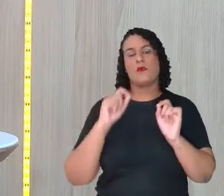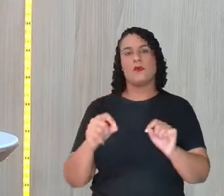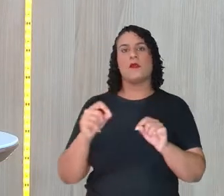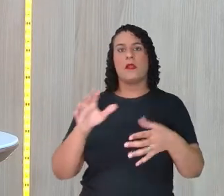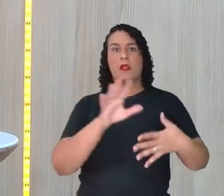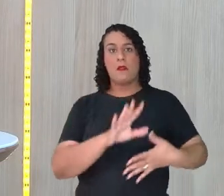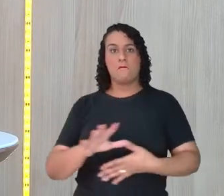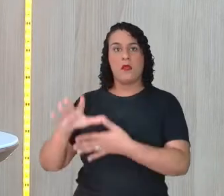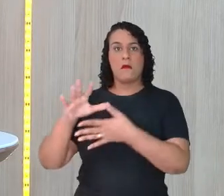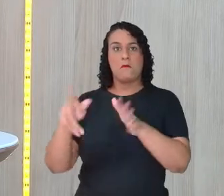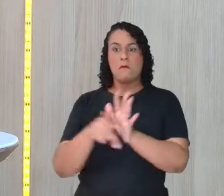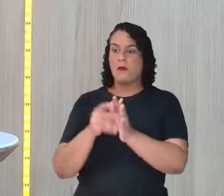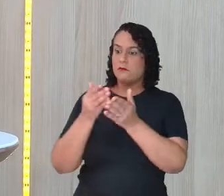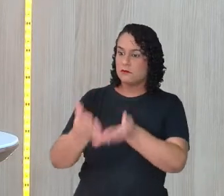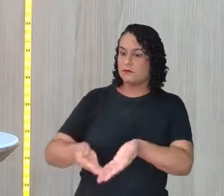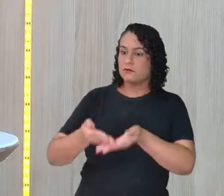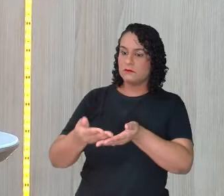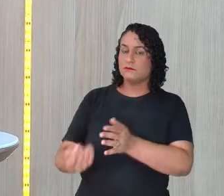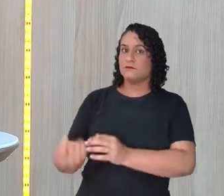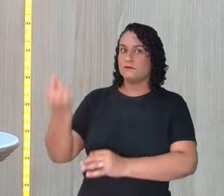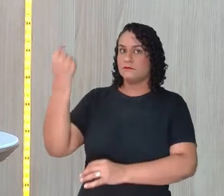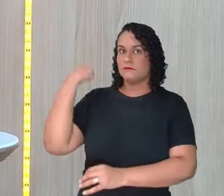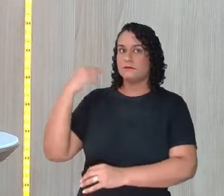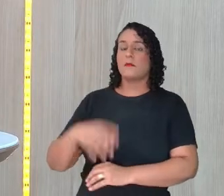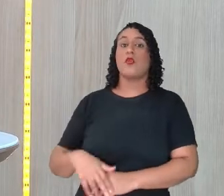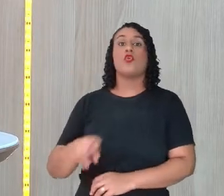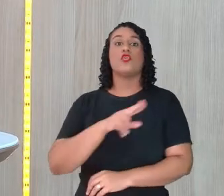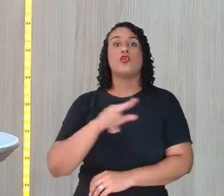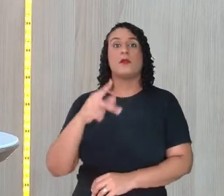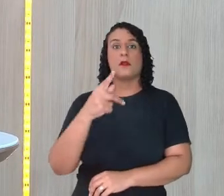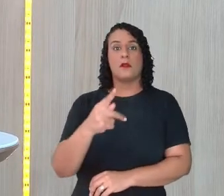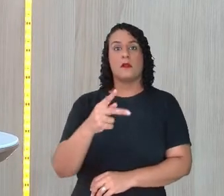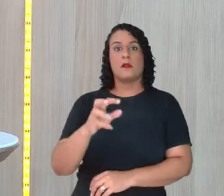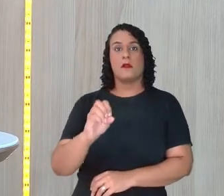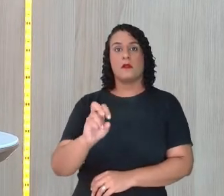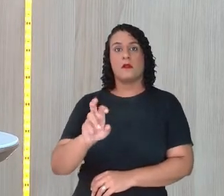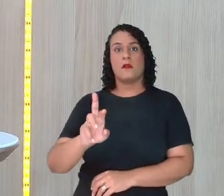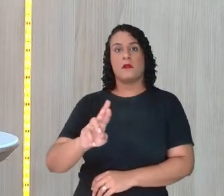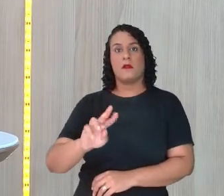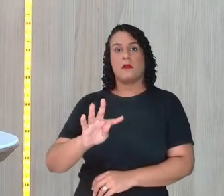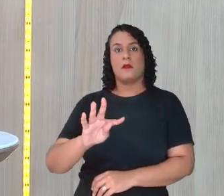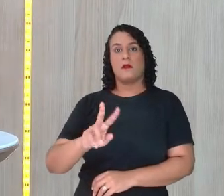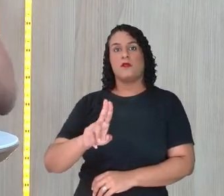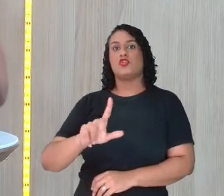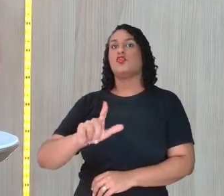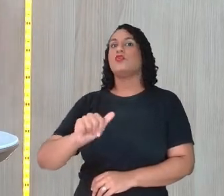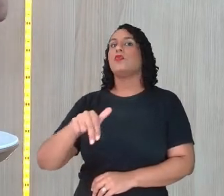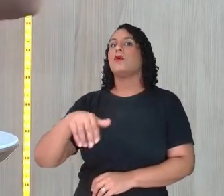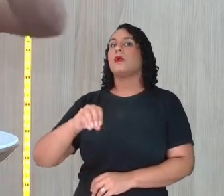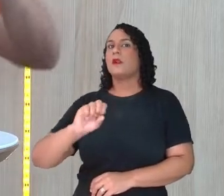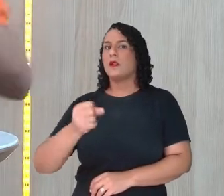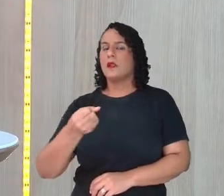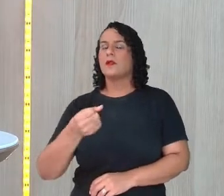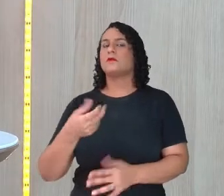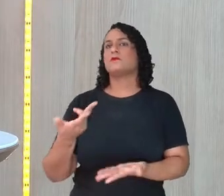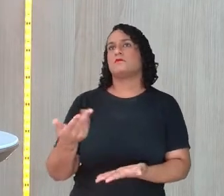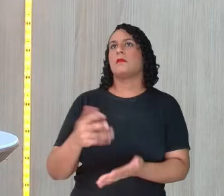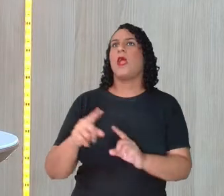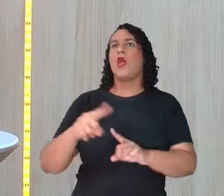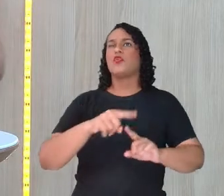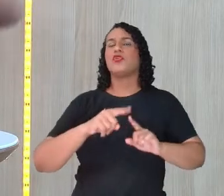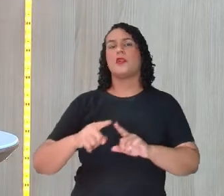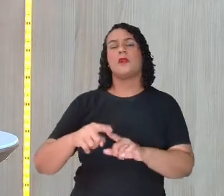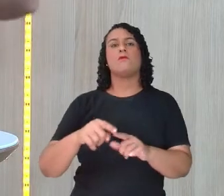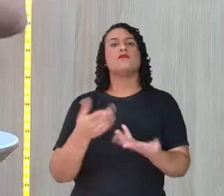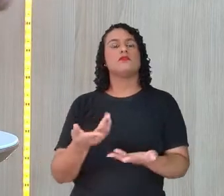Luciano, os mapas de navegação dessa época eram chamados portulanos, né? Os portulanos eram um tipo de carta náutica, né, que